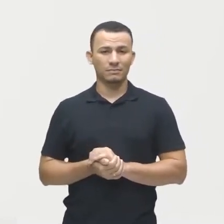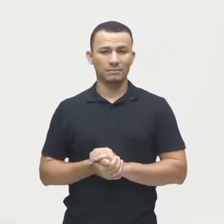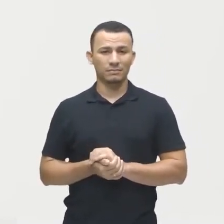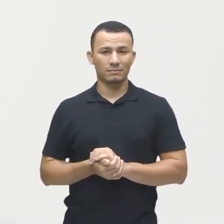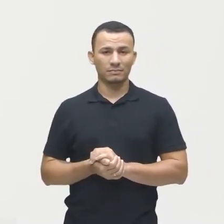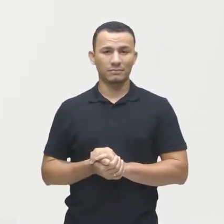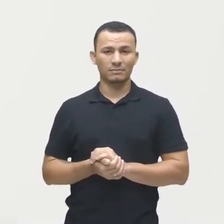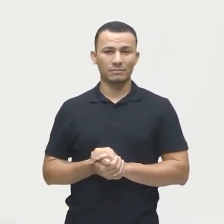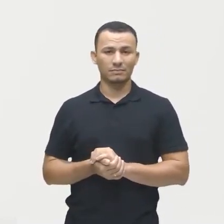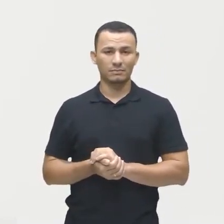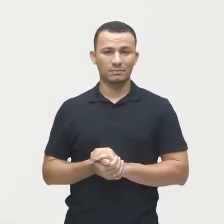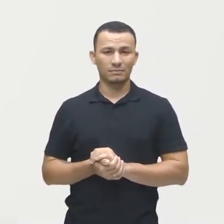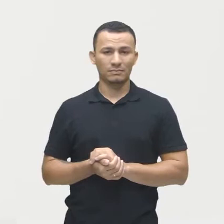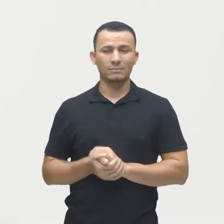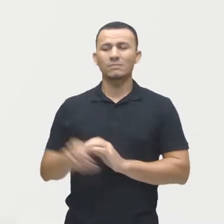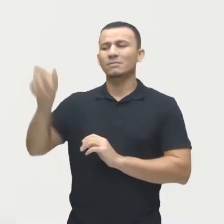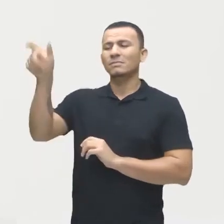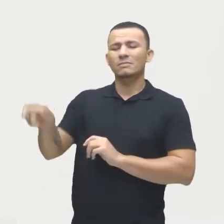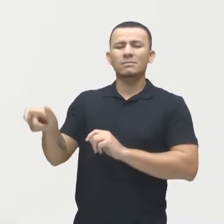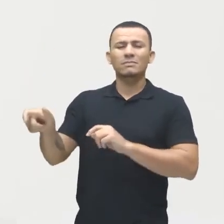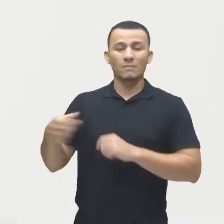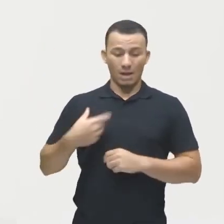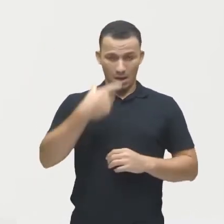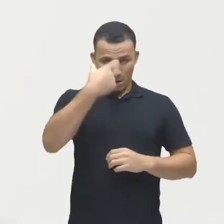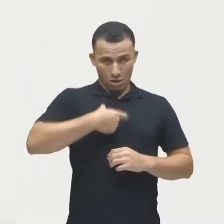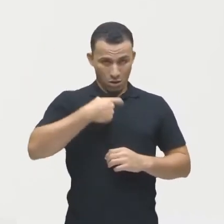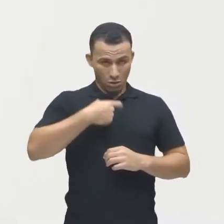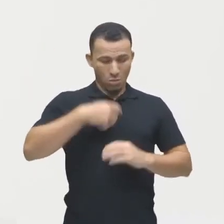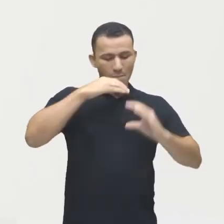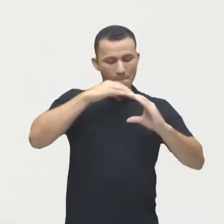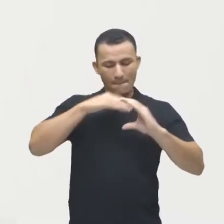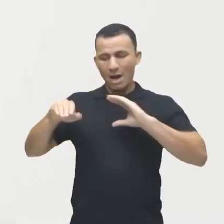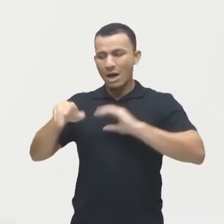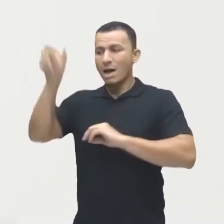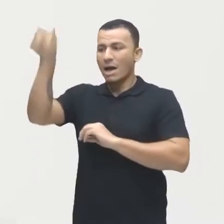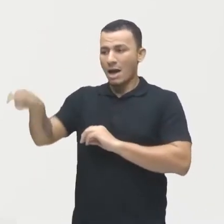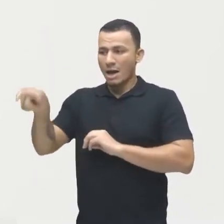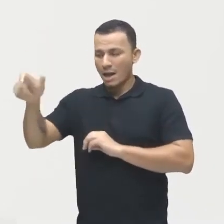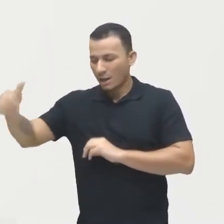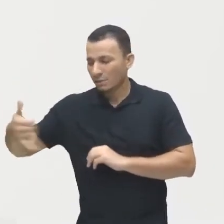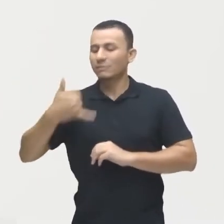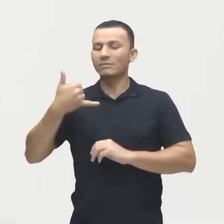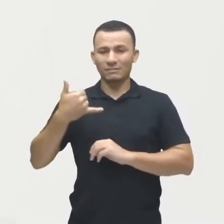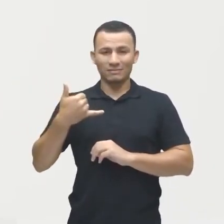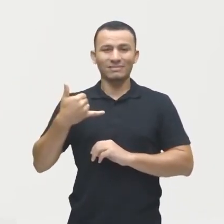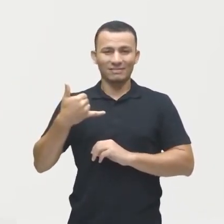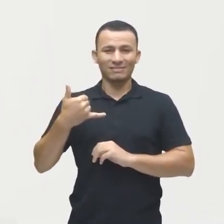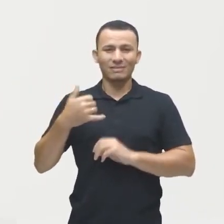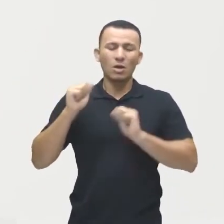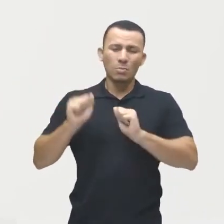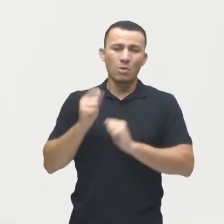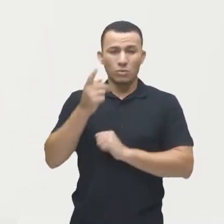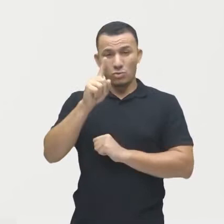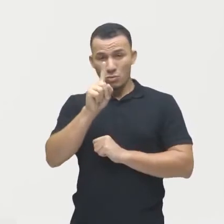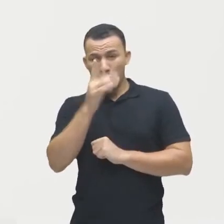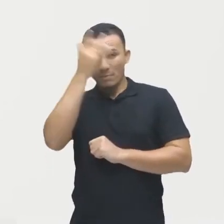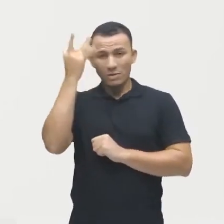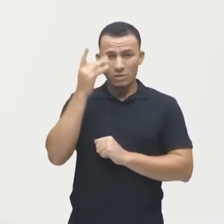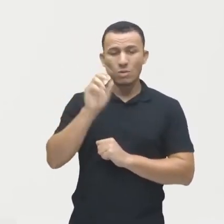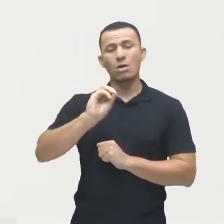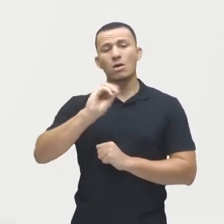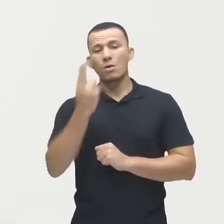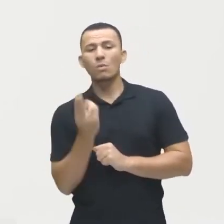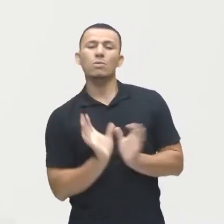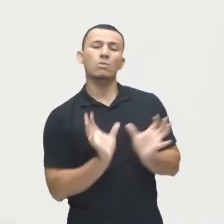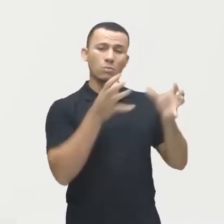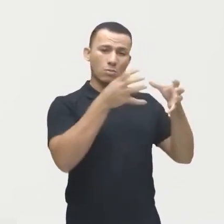da mensagem. Para quem a mensagem foi enviada? Pode ser uma pessoa ou um público-alvo. Lembra que eu falei para vocês que